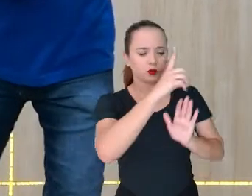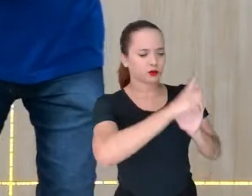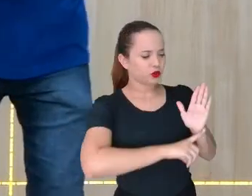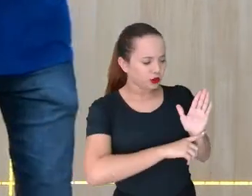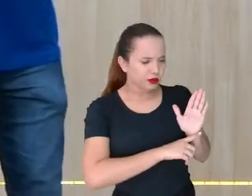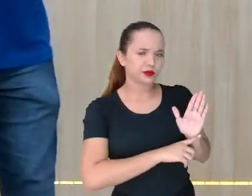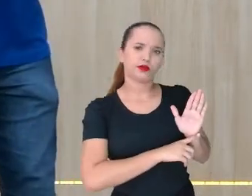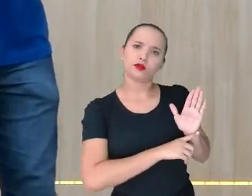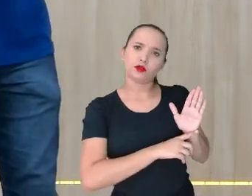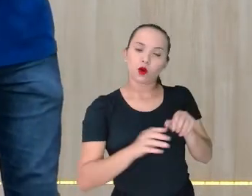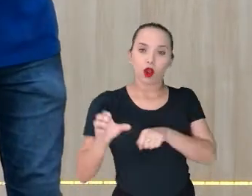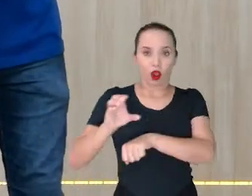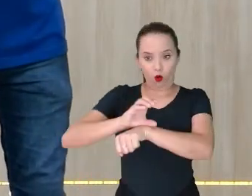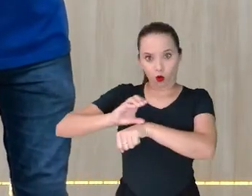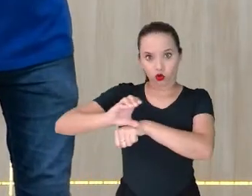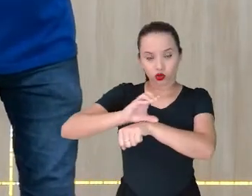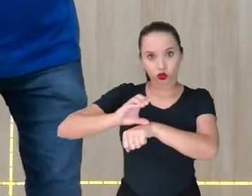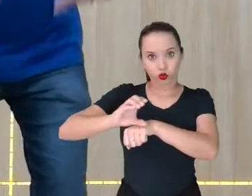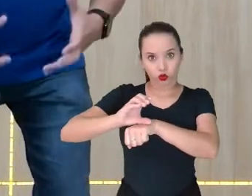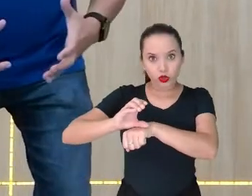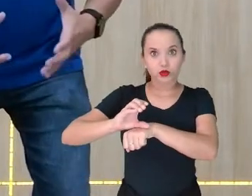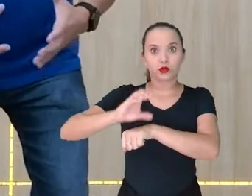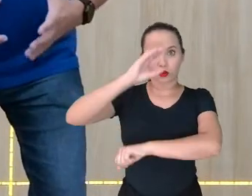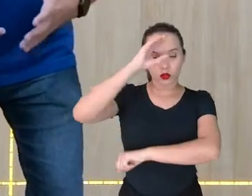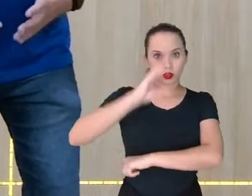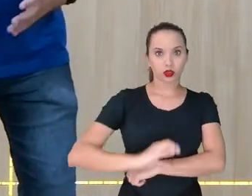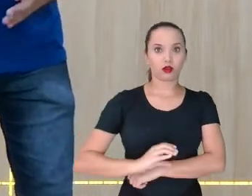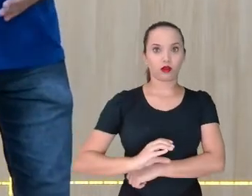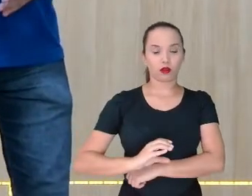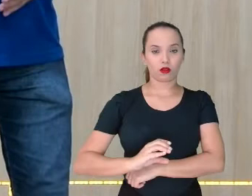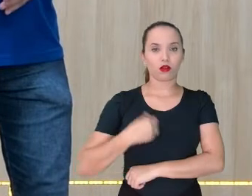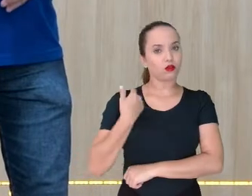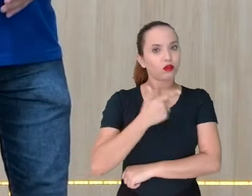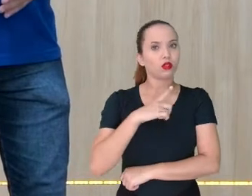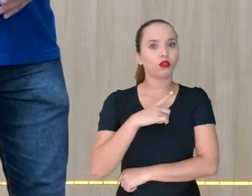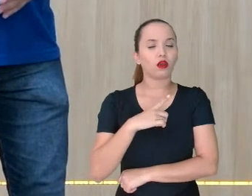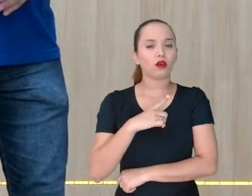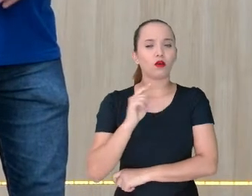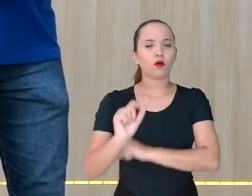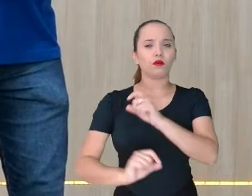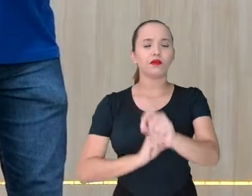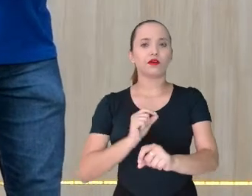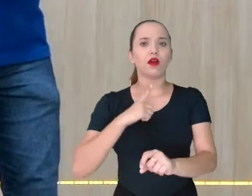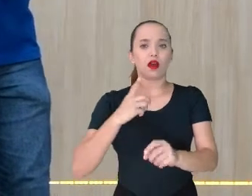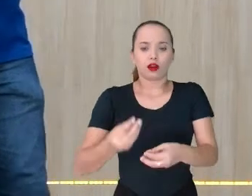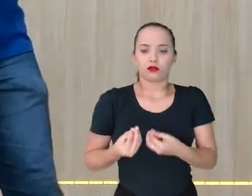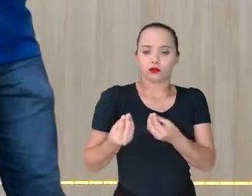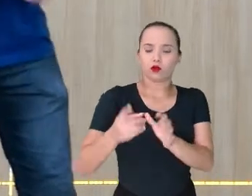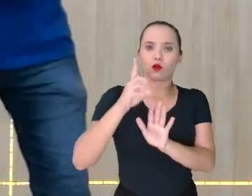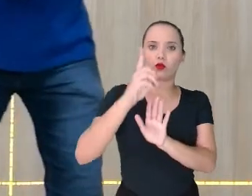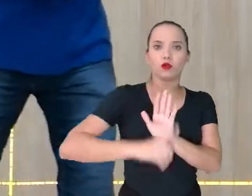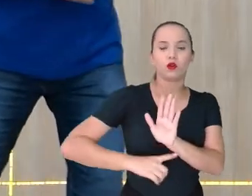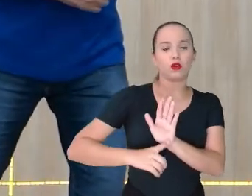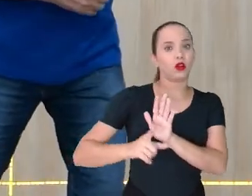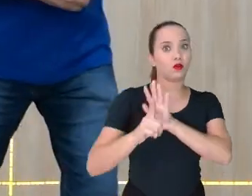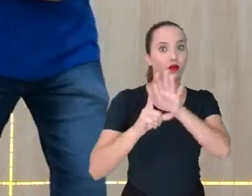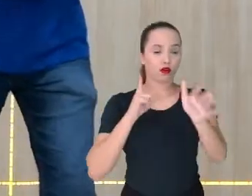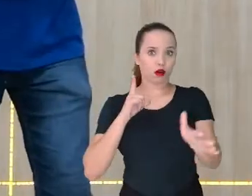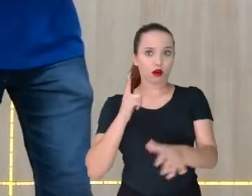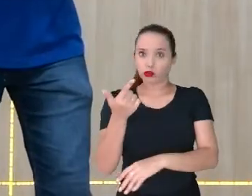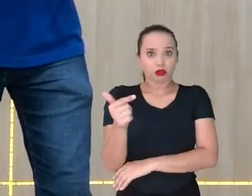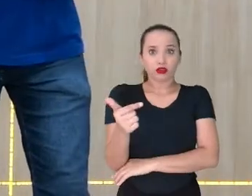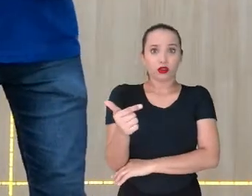garantidos. Né? A nossa Constituição, chamada Constituição Cidadã, né? Ela é uma Constituição que nos garante direitos que antes nós não